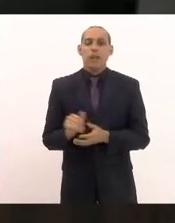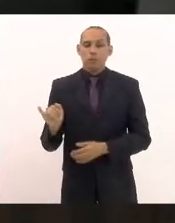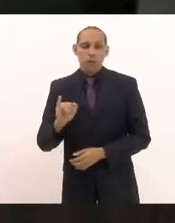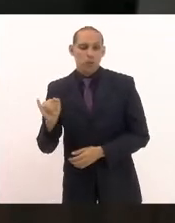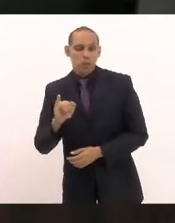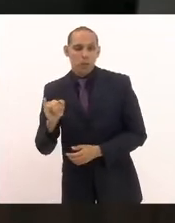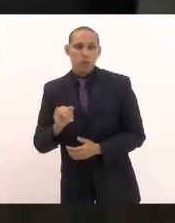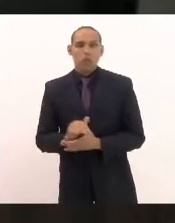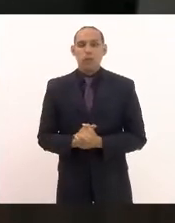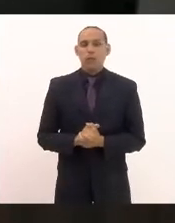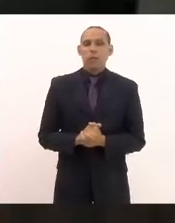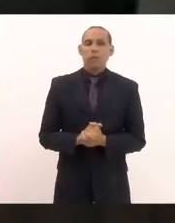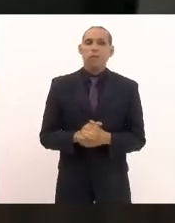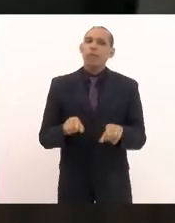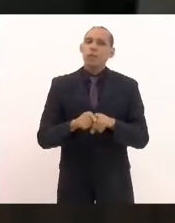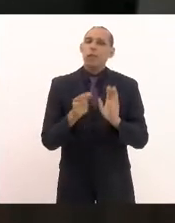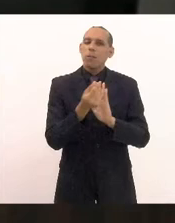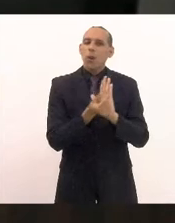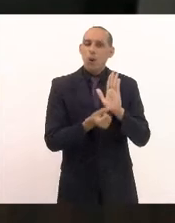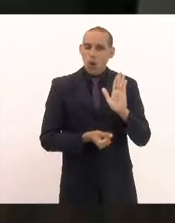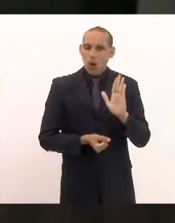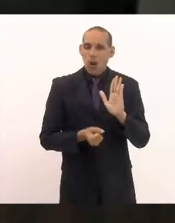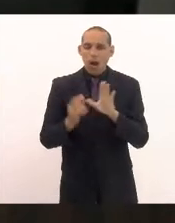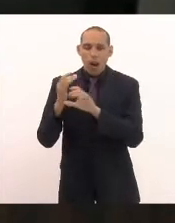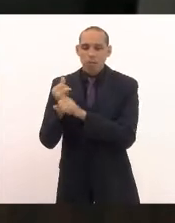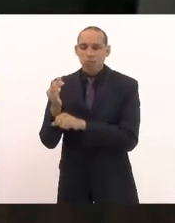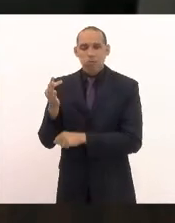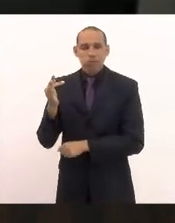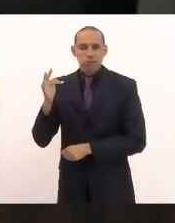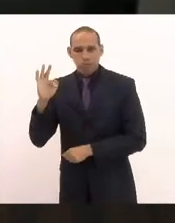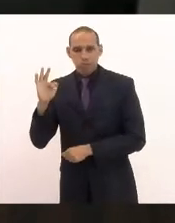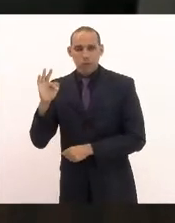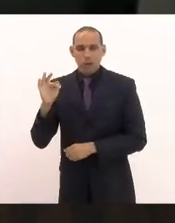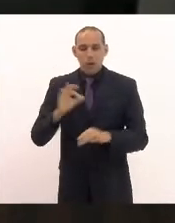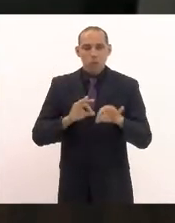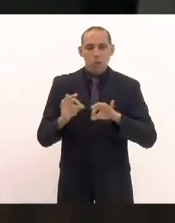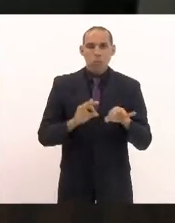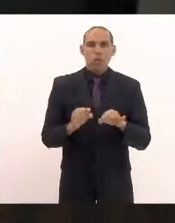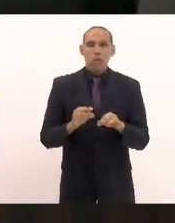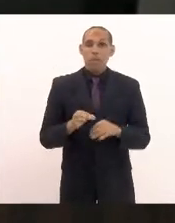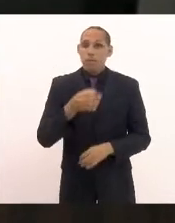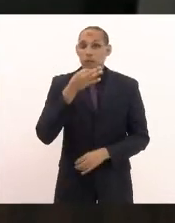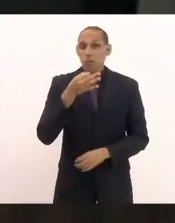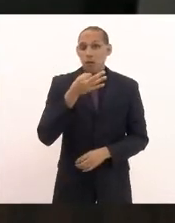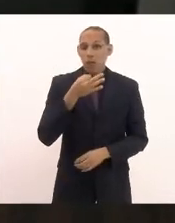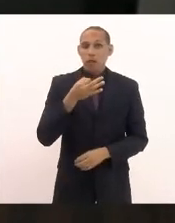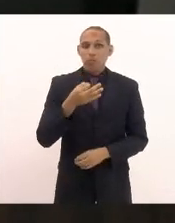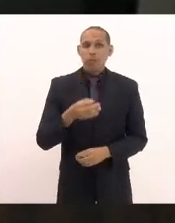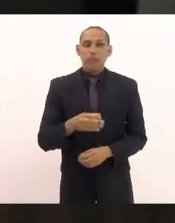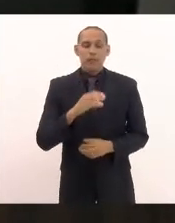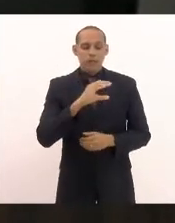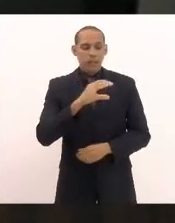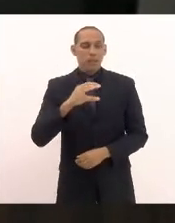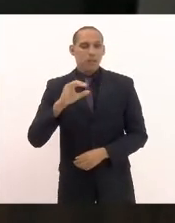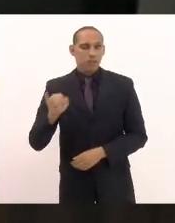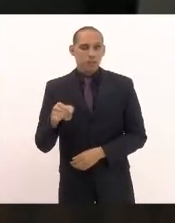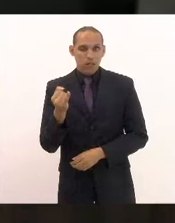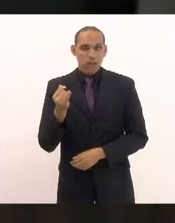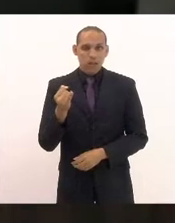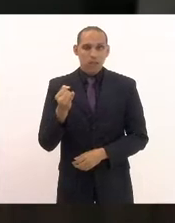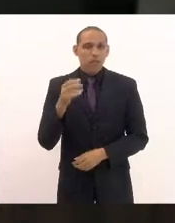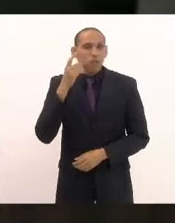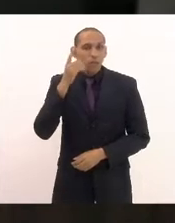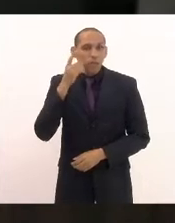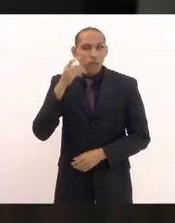Estaduais e de Orçamento, Finanças e Fiscalização Financeira em Controle, para emitir parecer Pela Comissão de Constituição e Justiça, deputado